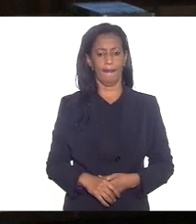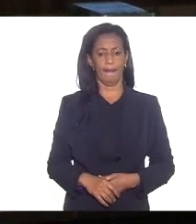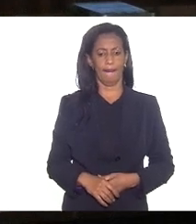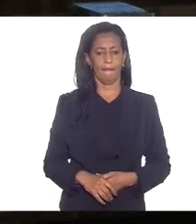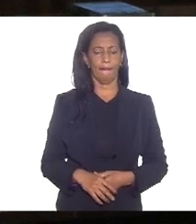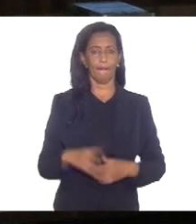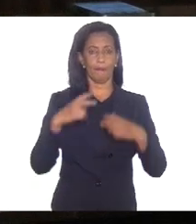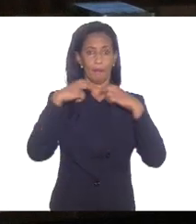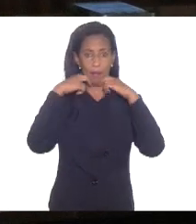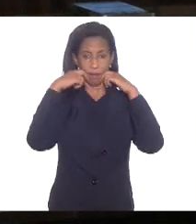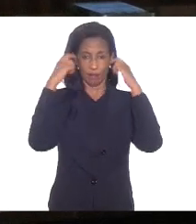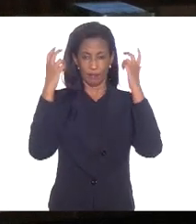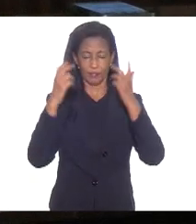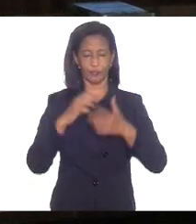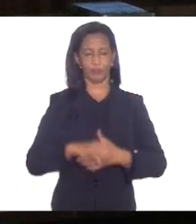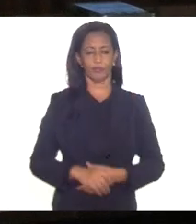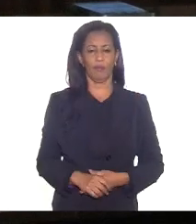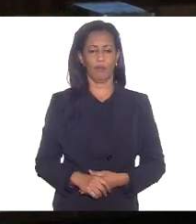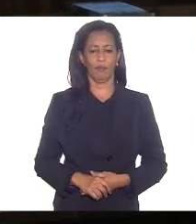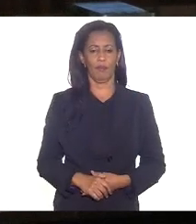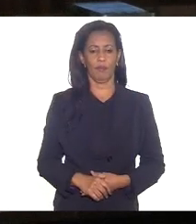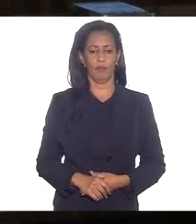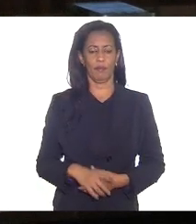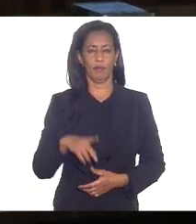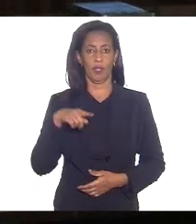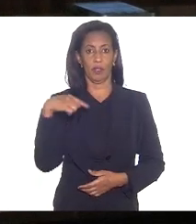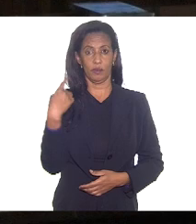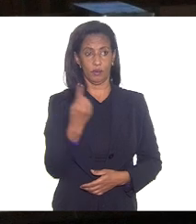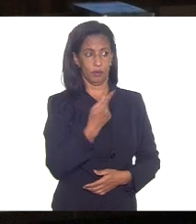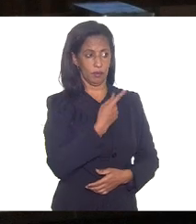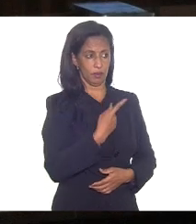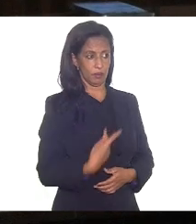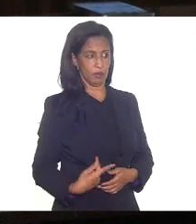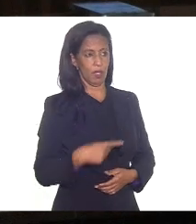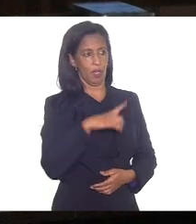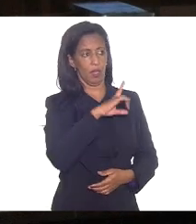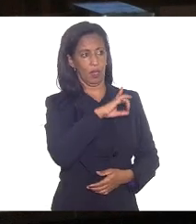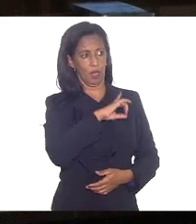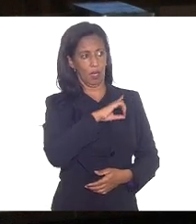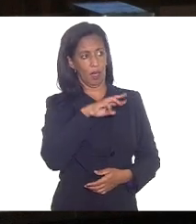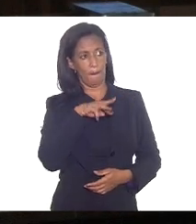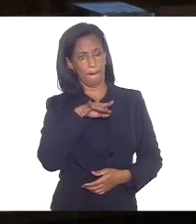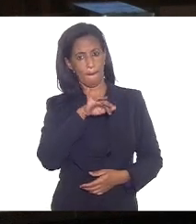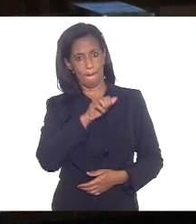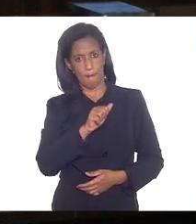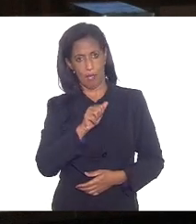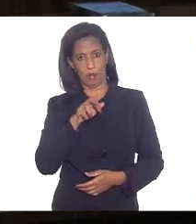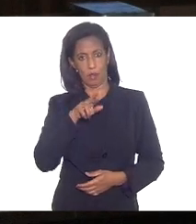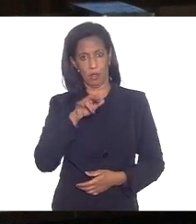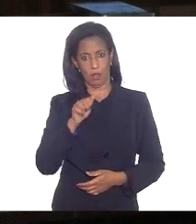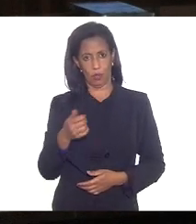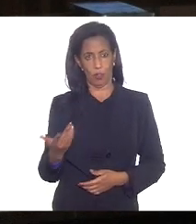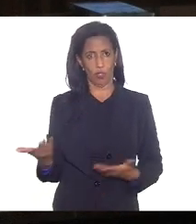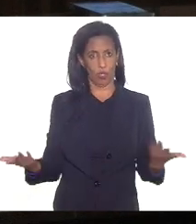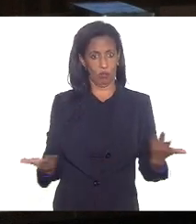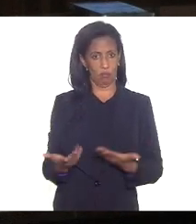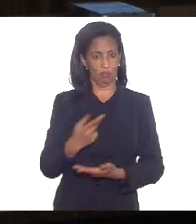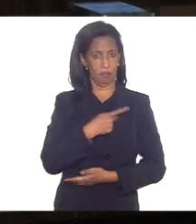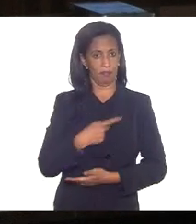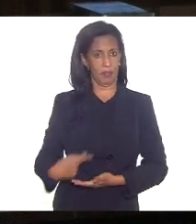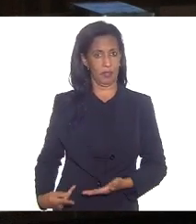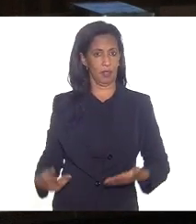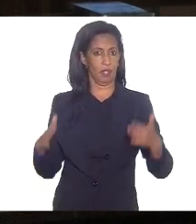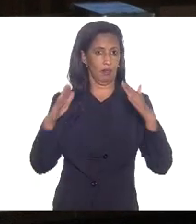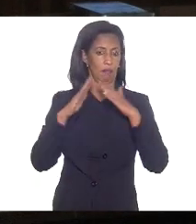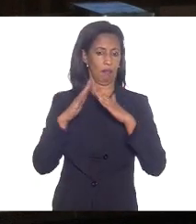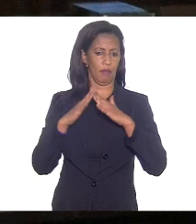É vergonhoso nossa presidenta, a delegada Marta Rocha, que preside essa honrosa